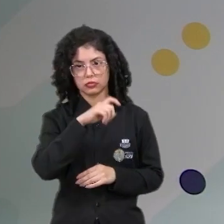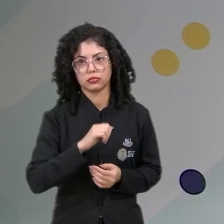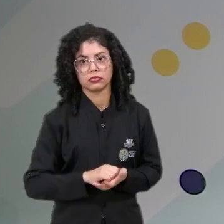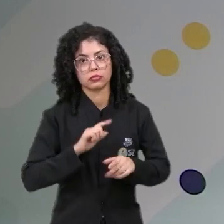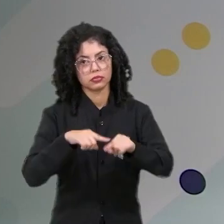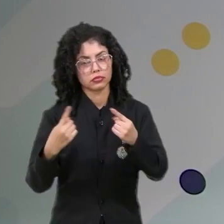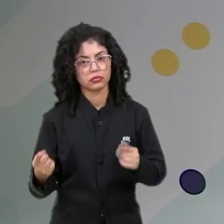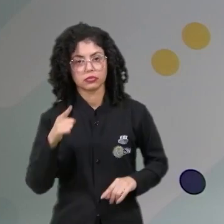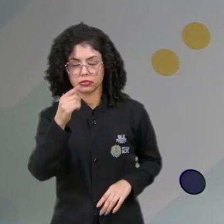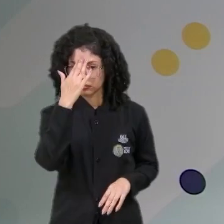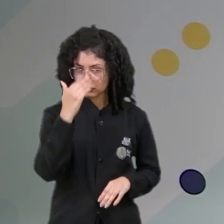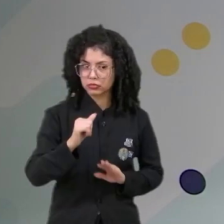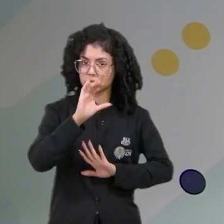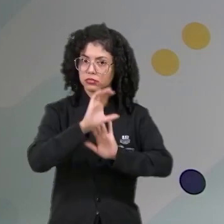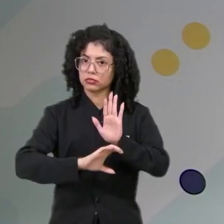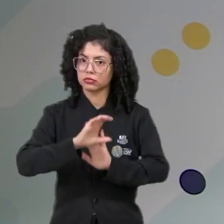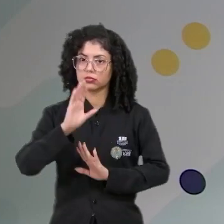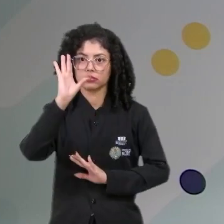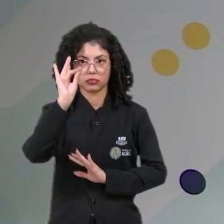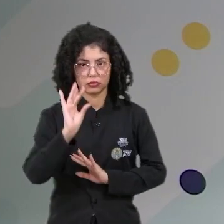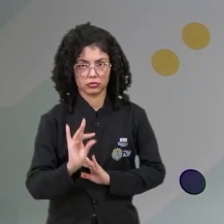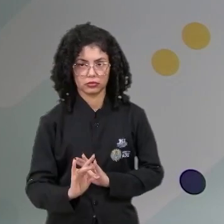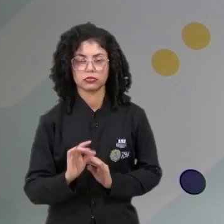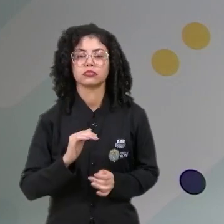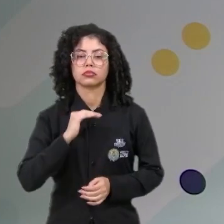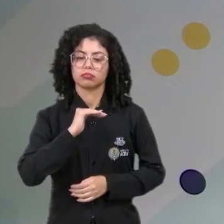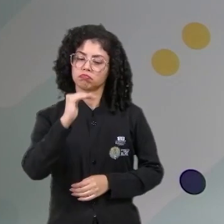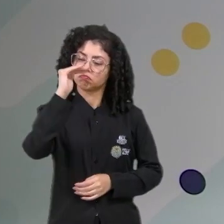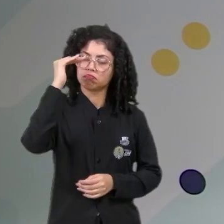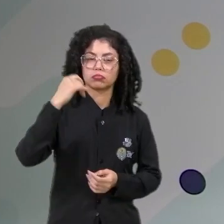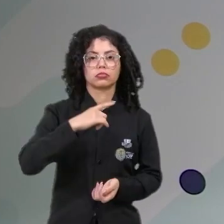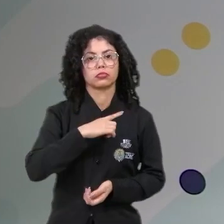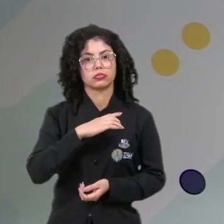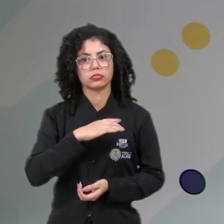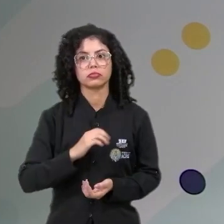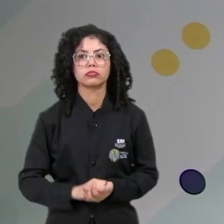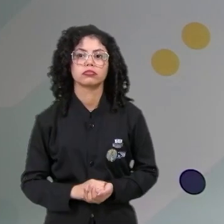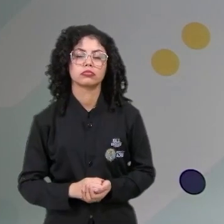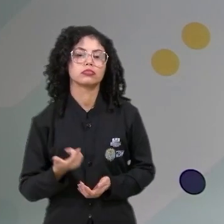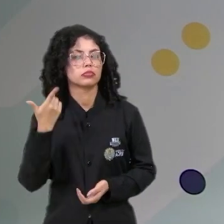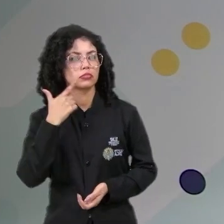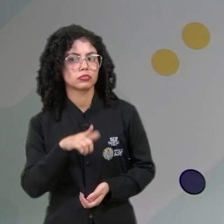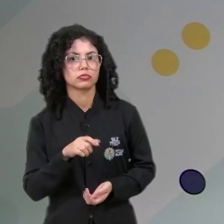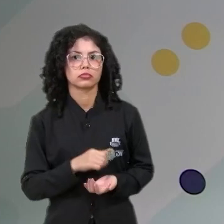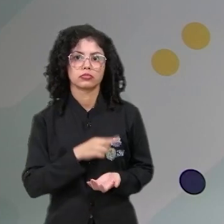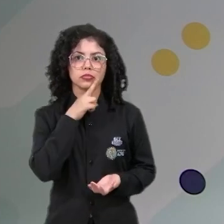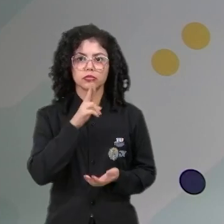tá? Mas você sabendo os conceitos aí de hierarquia urbana, consegue fazer a resolução